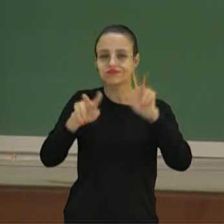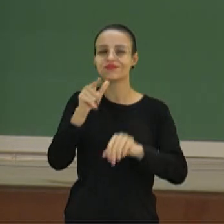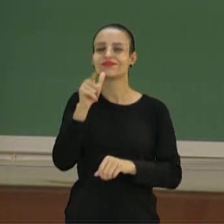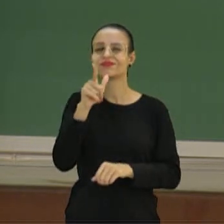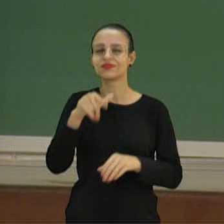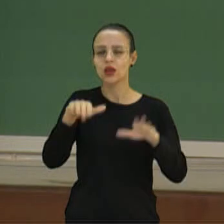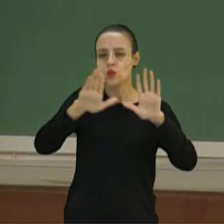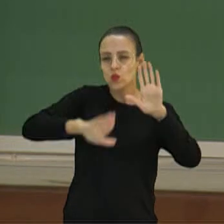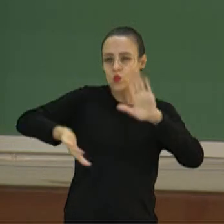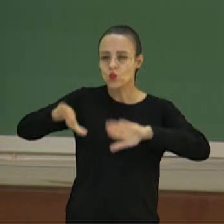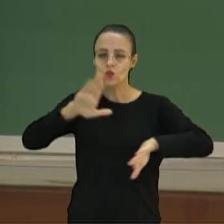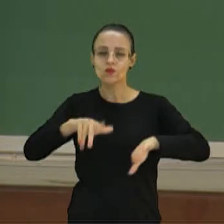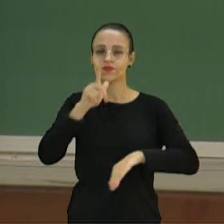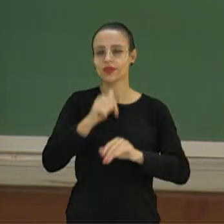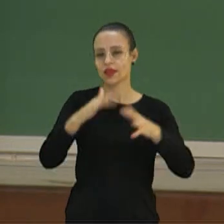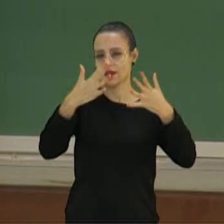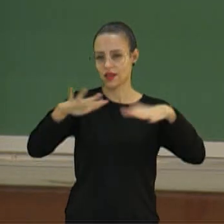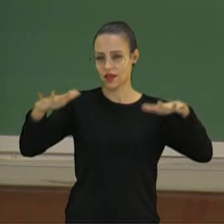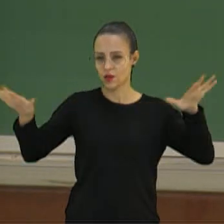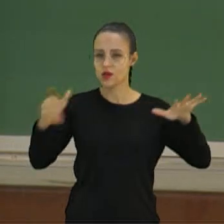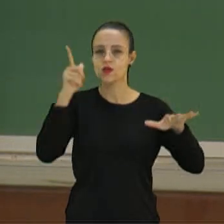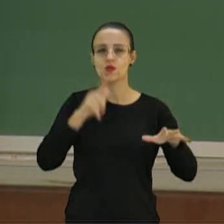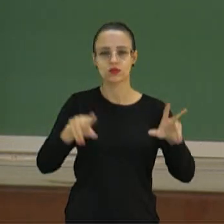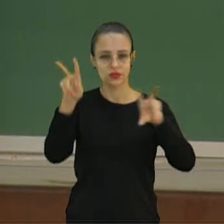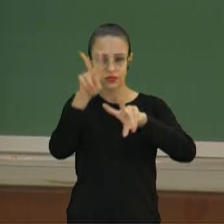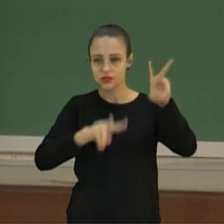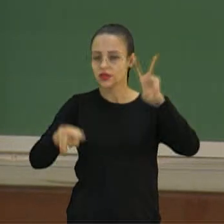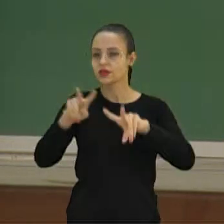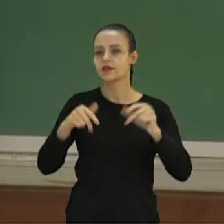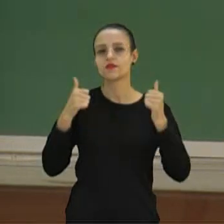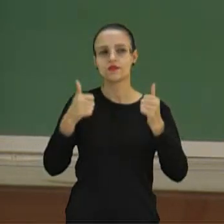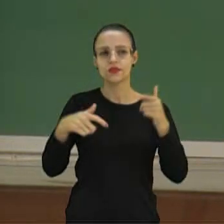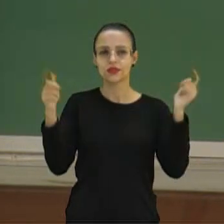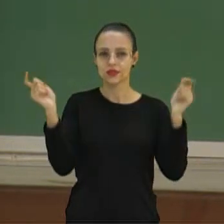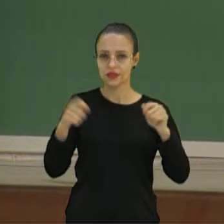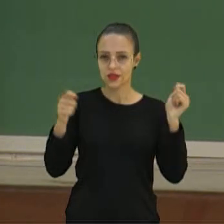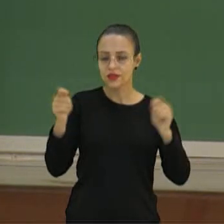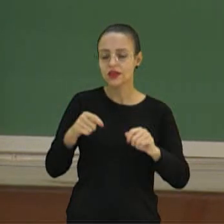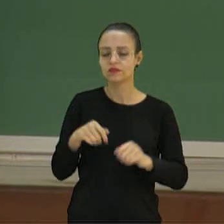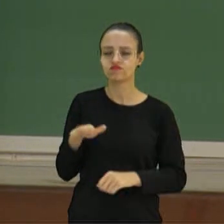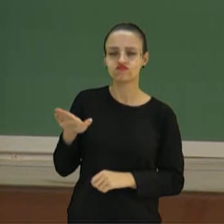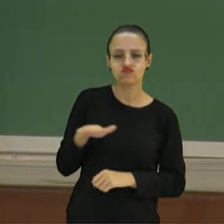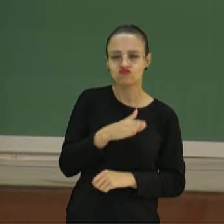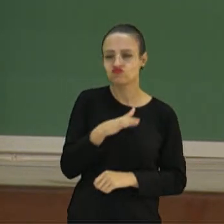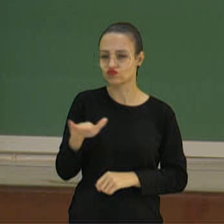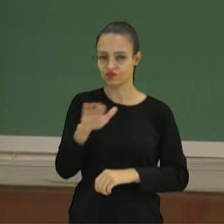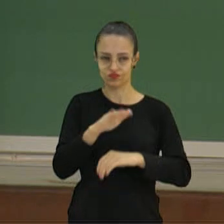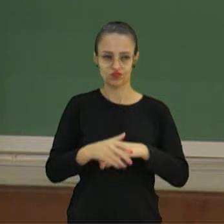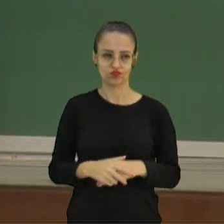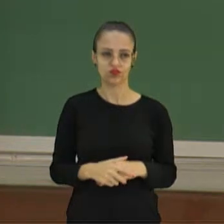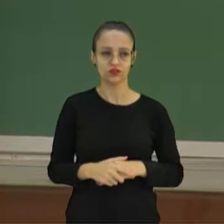bem nítida embaixo do mar, ou debaixo do oceano, debaixo do rio, aonde ele estiver.